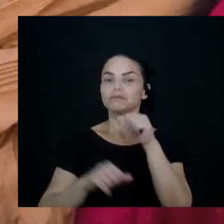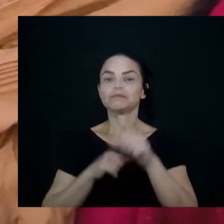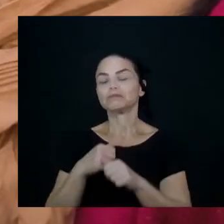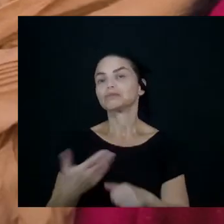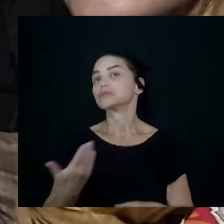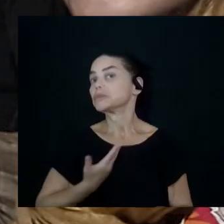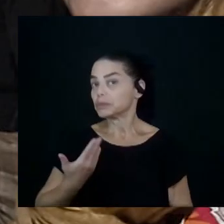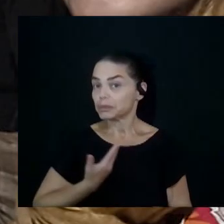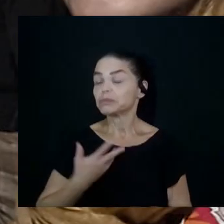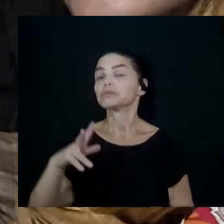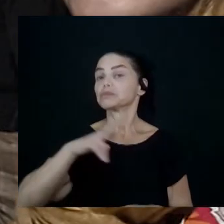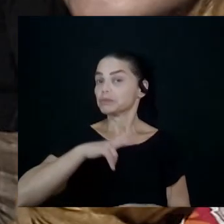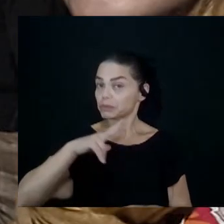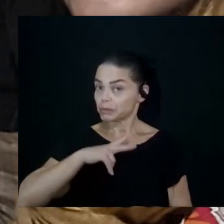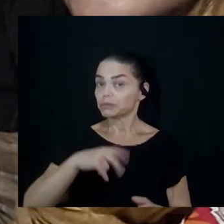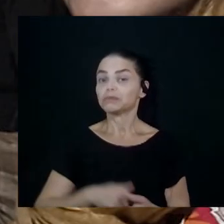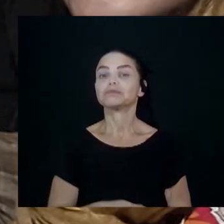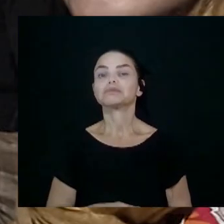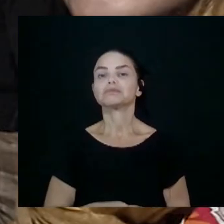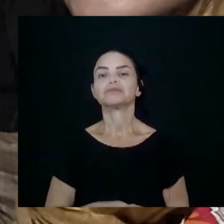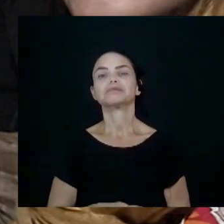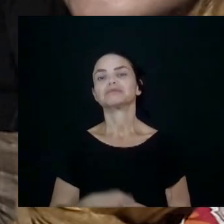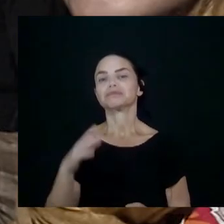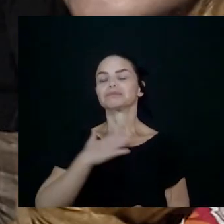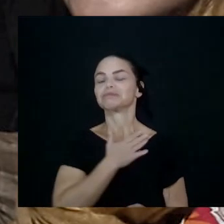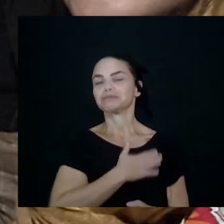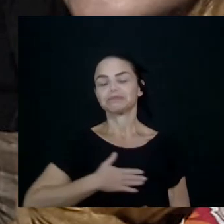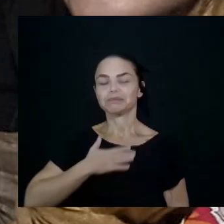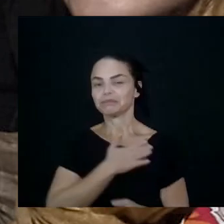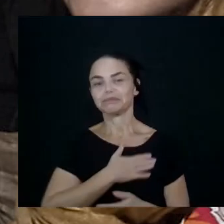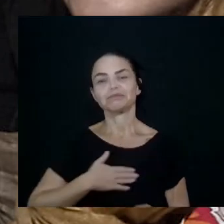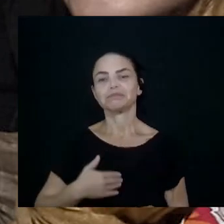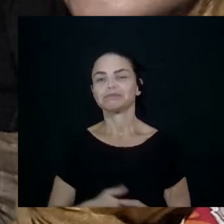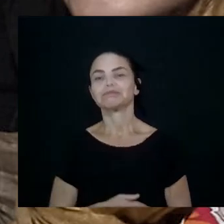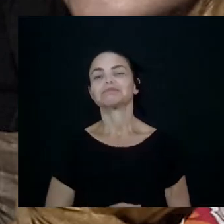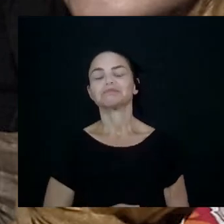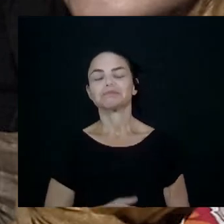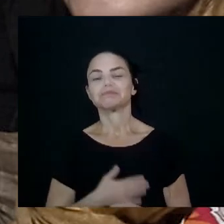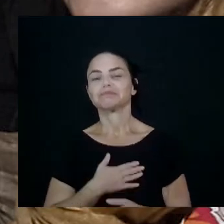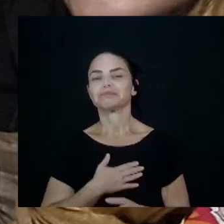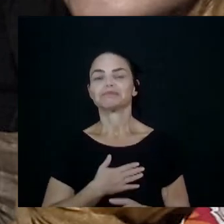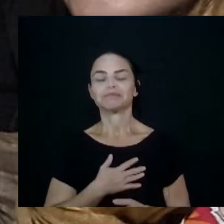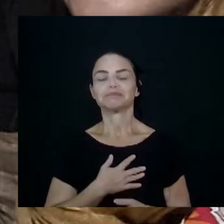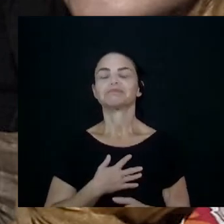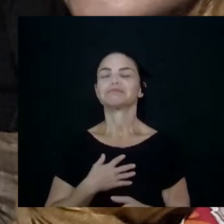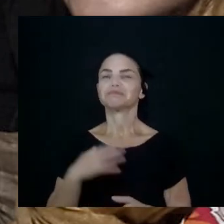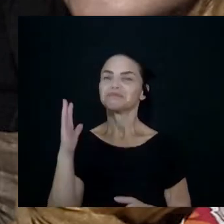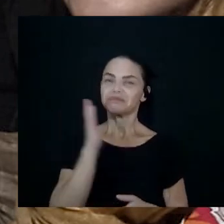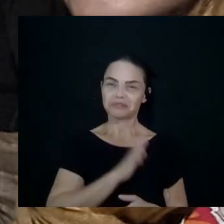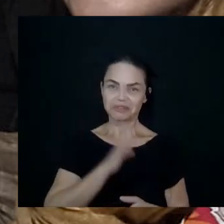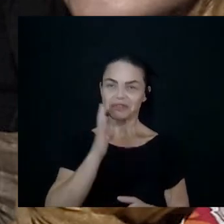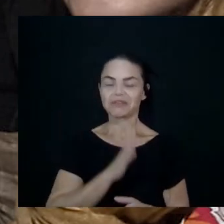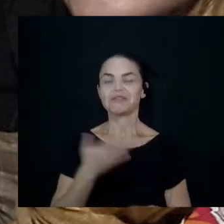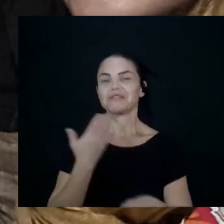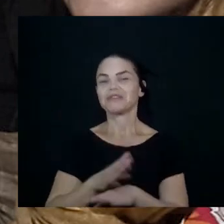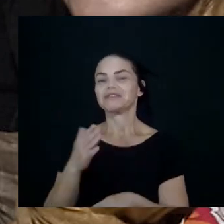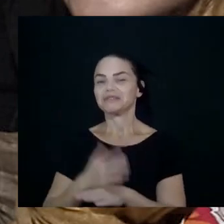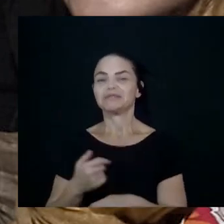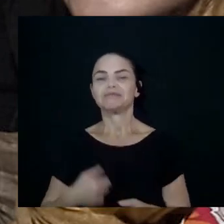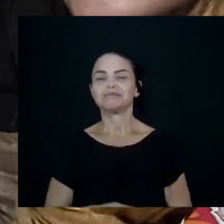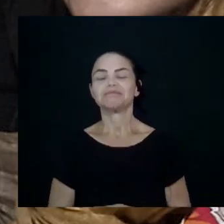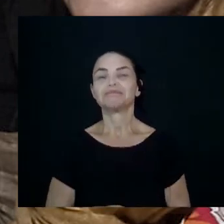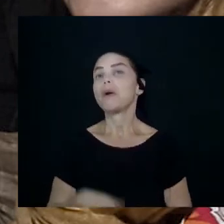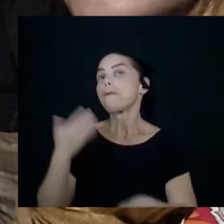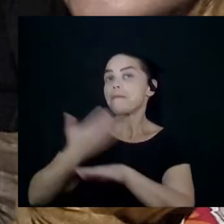tornam amigas pessoais mesmo, né? Sim. Então, é muito gostoso. É muito bom. Vale a pena participar. Super vale a